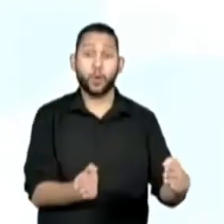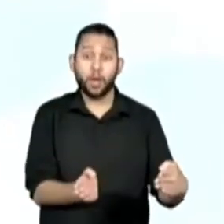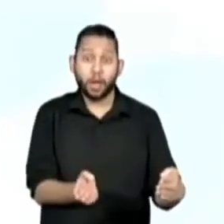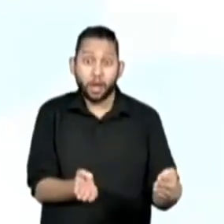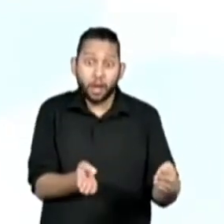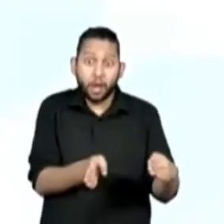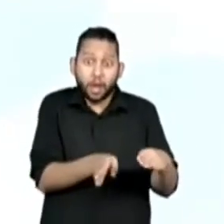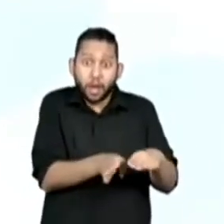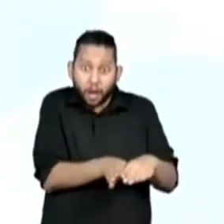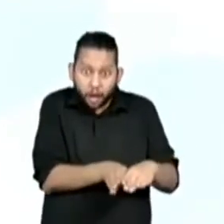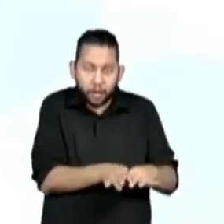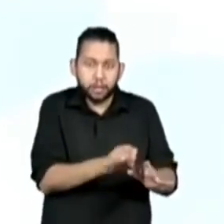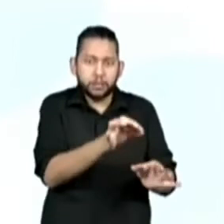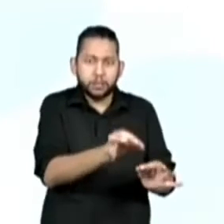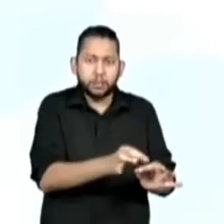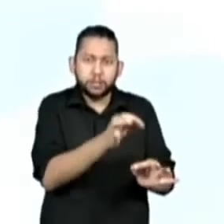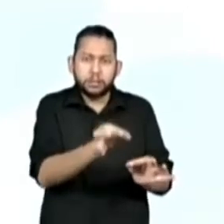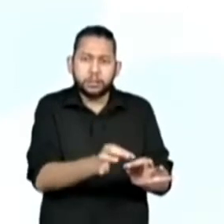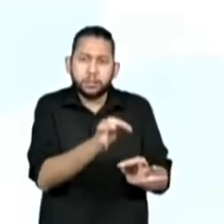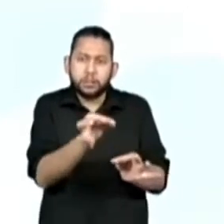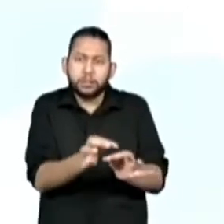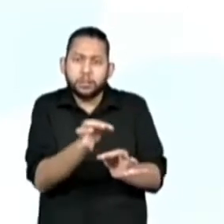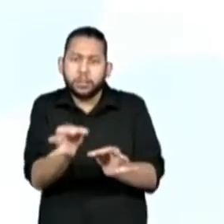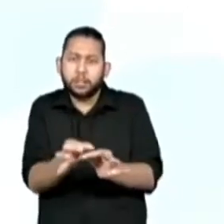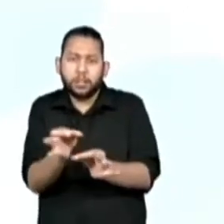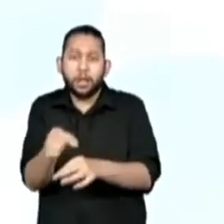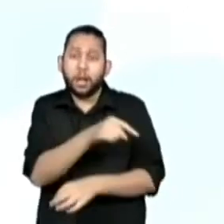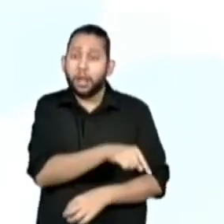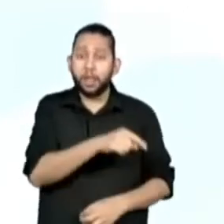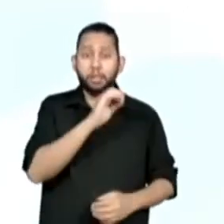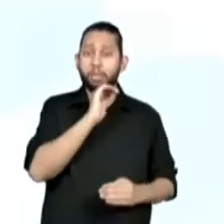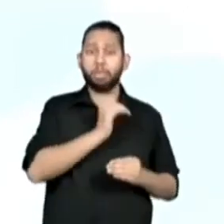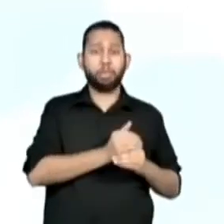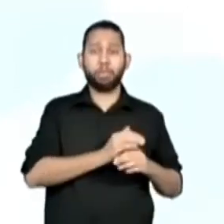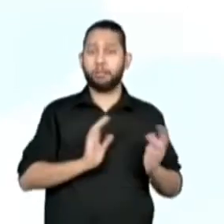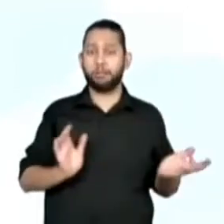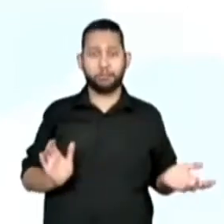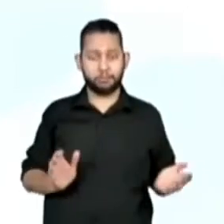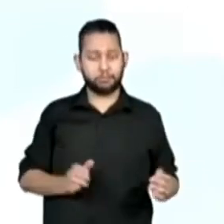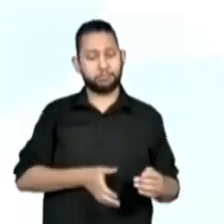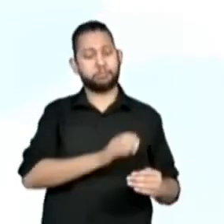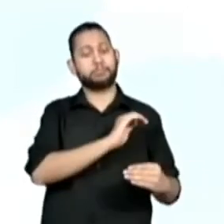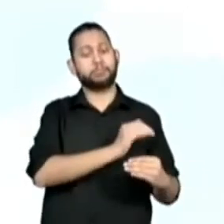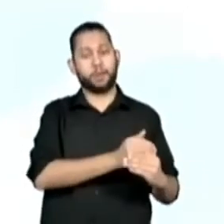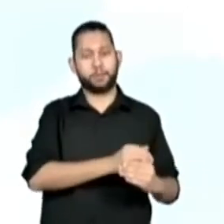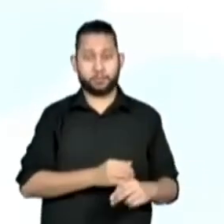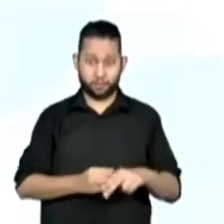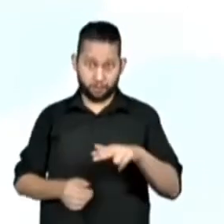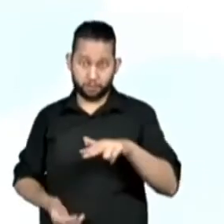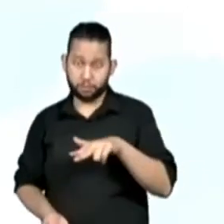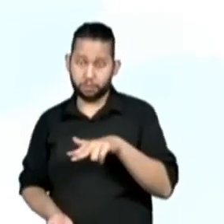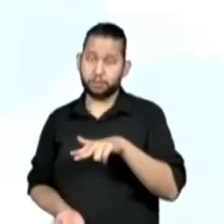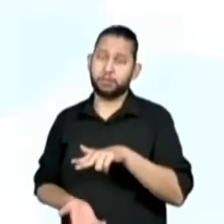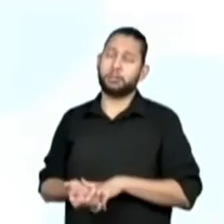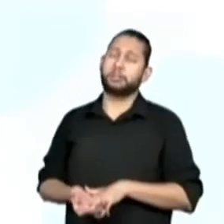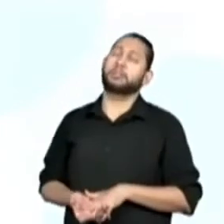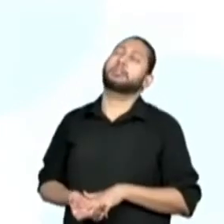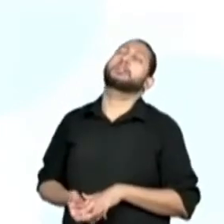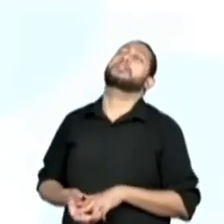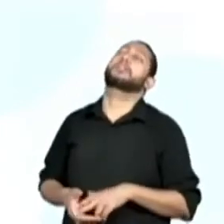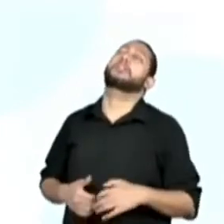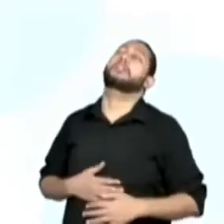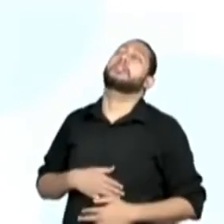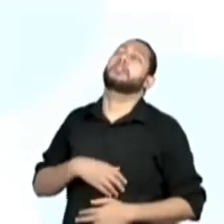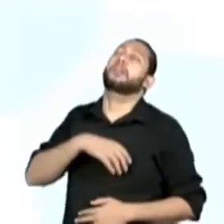modo que ele nem chegou a perceber. Finalmente, tendo dormido bastante, o lobo